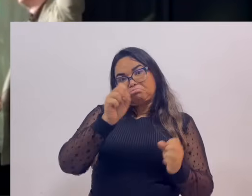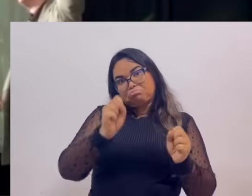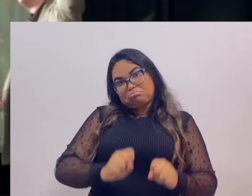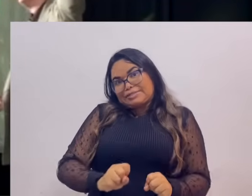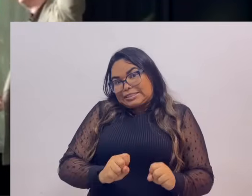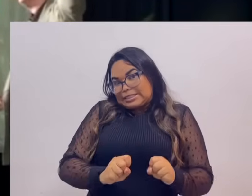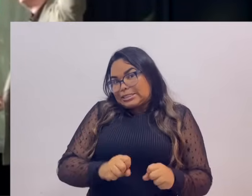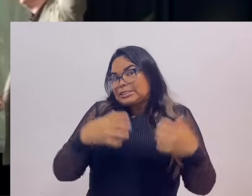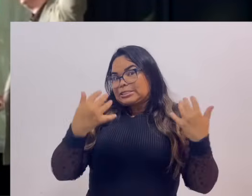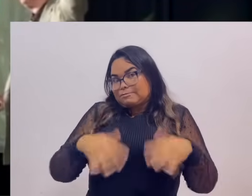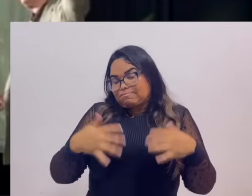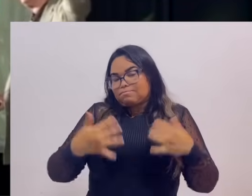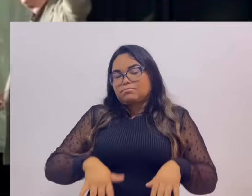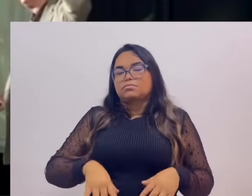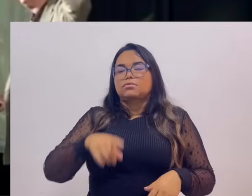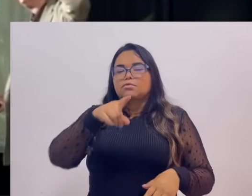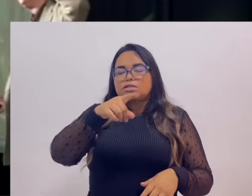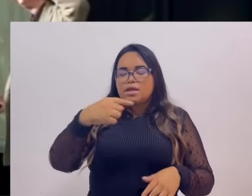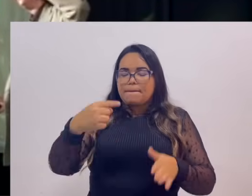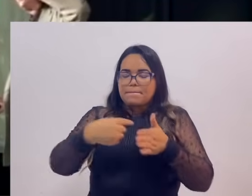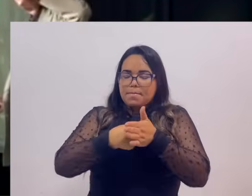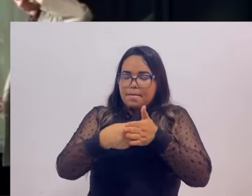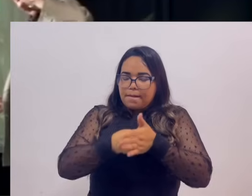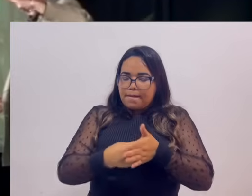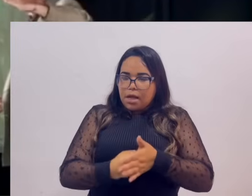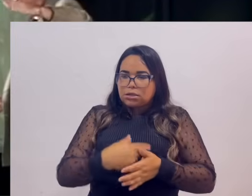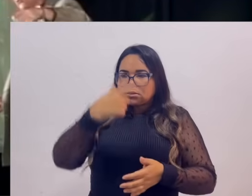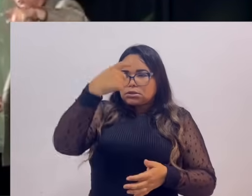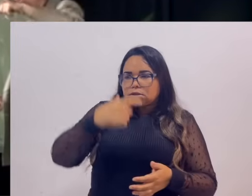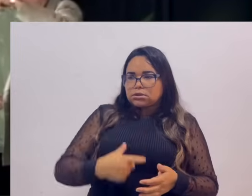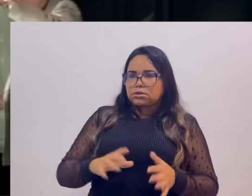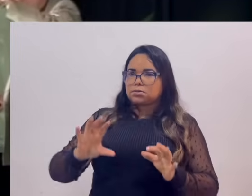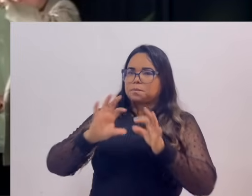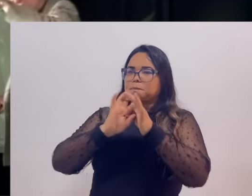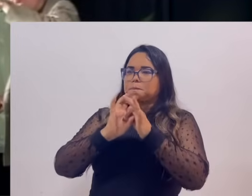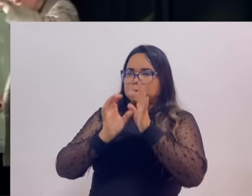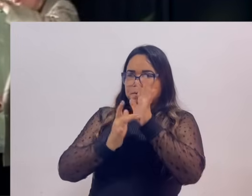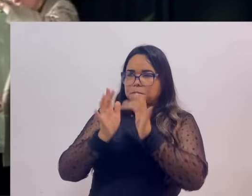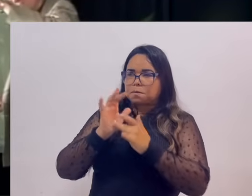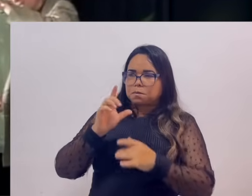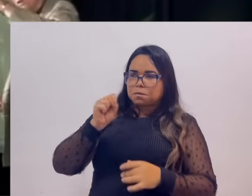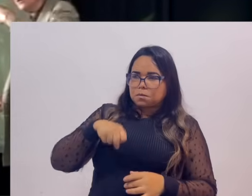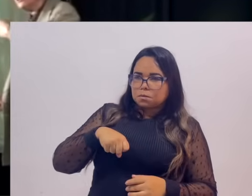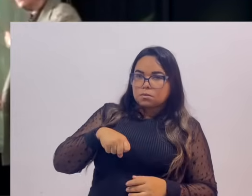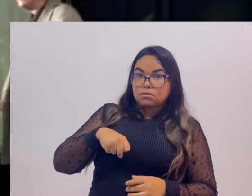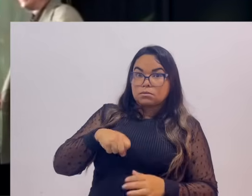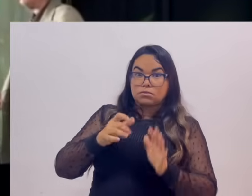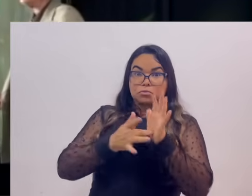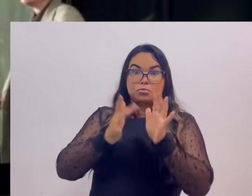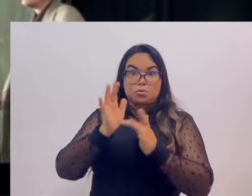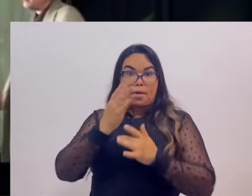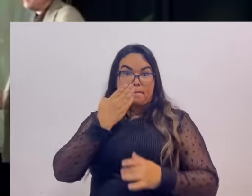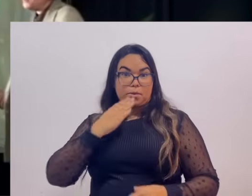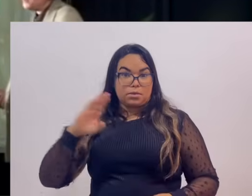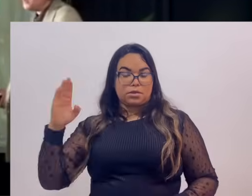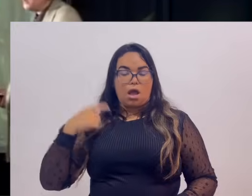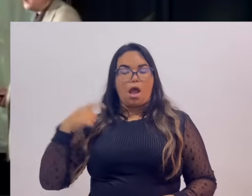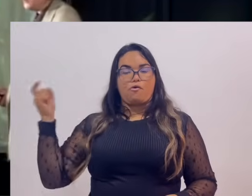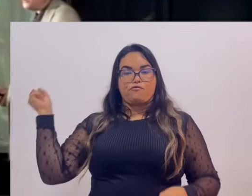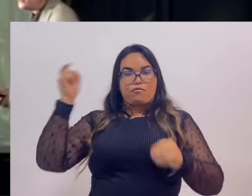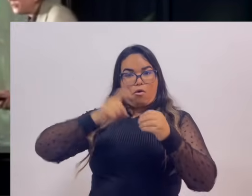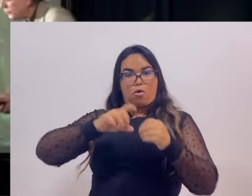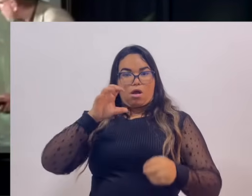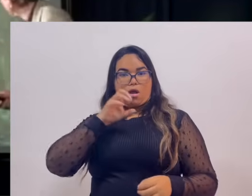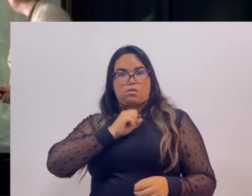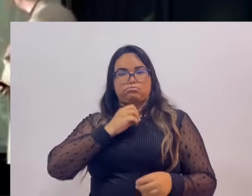essa lista for curta demais você pode estar em apuros portanto examine-se a si mesmo se você está no senhor